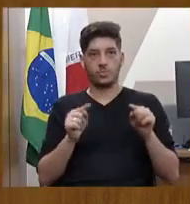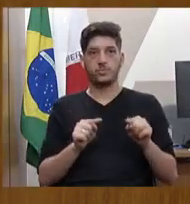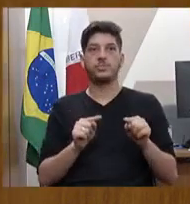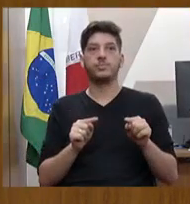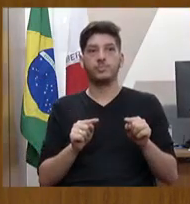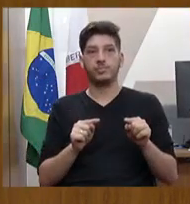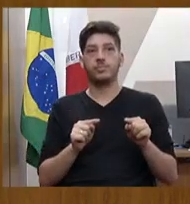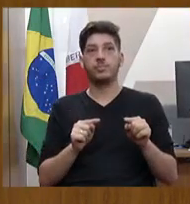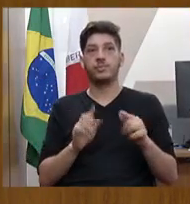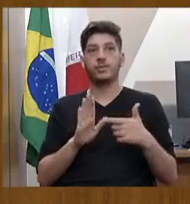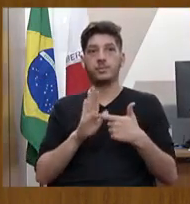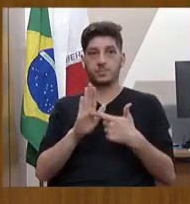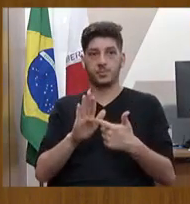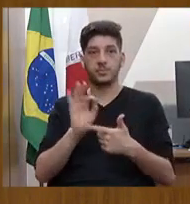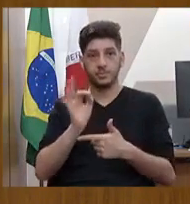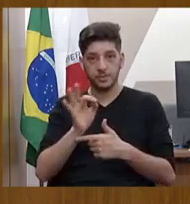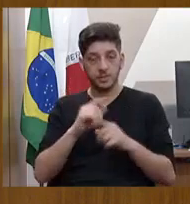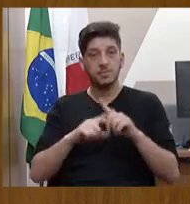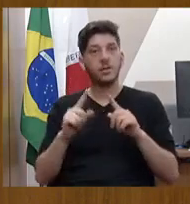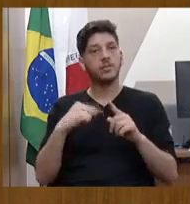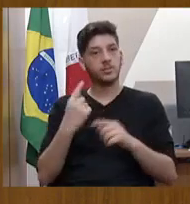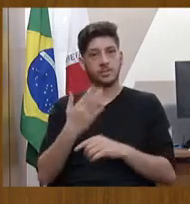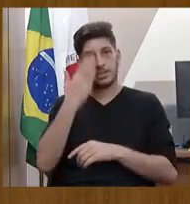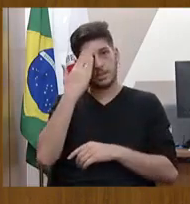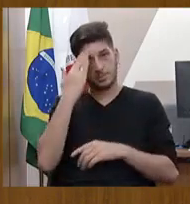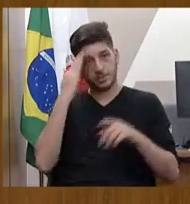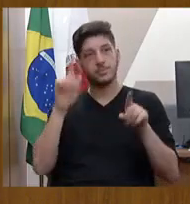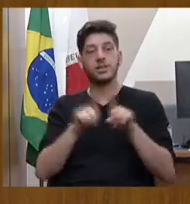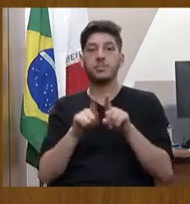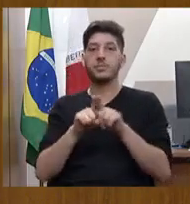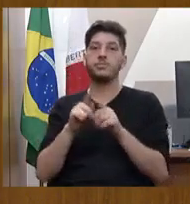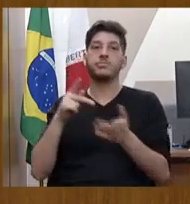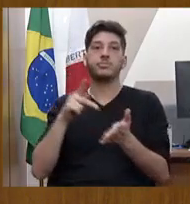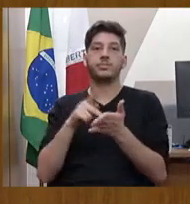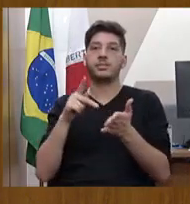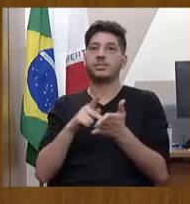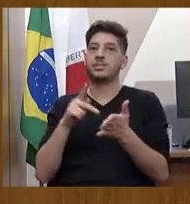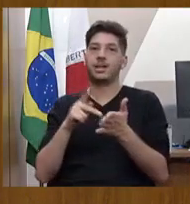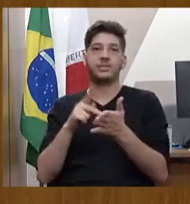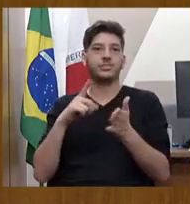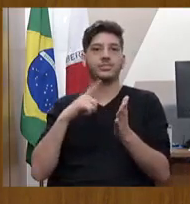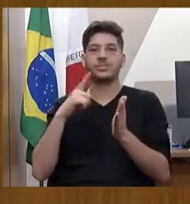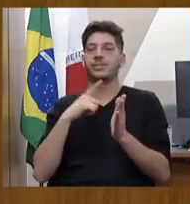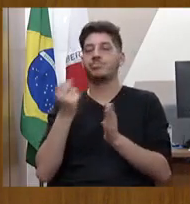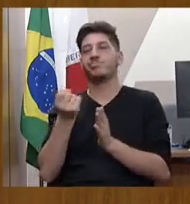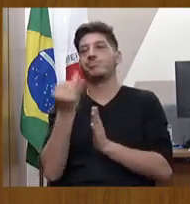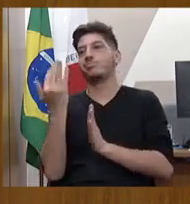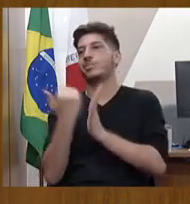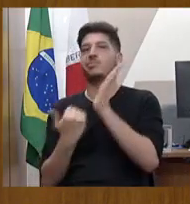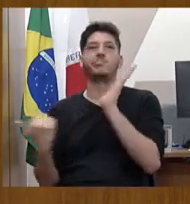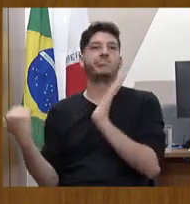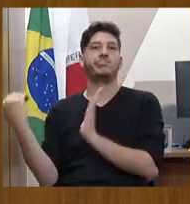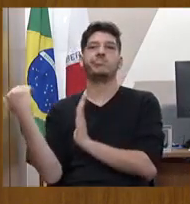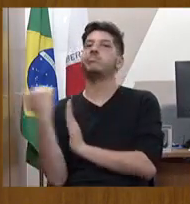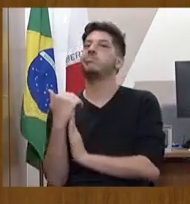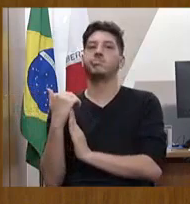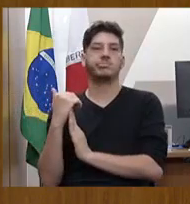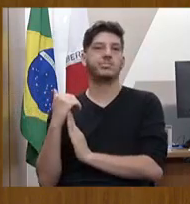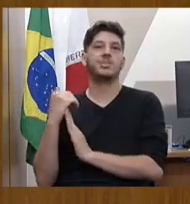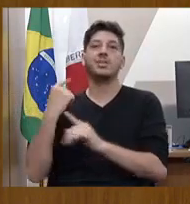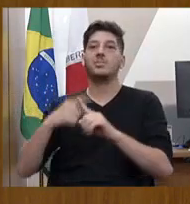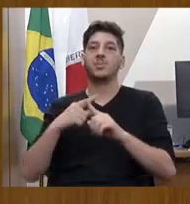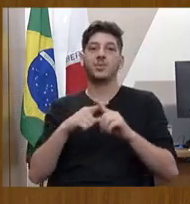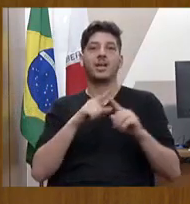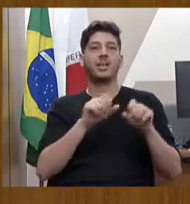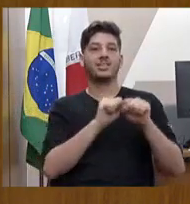posto aqui mas a gente sabe que na realidade os números são maiores porque o cerest não